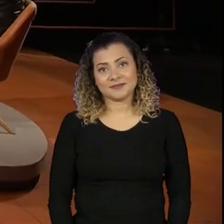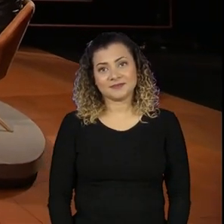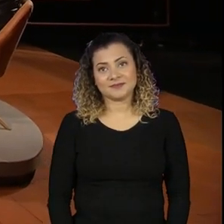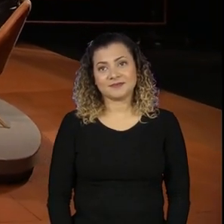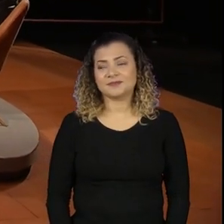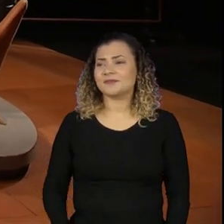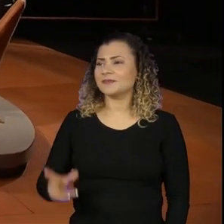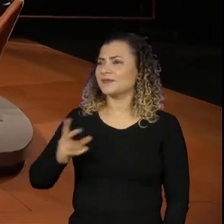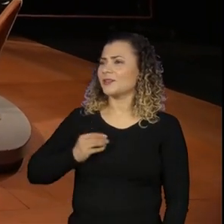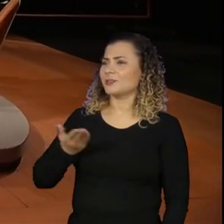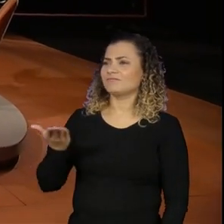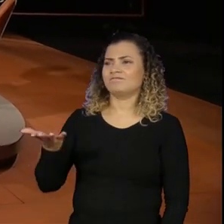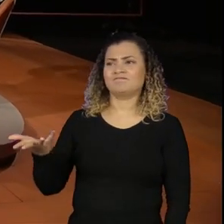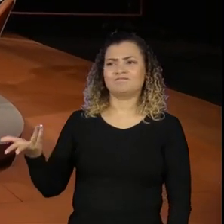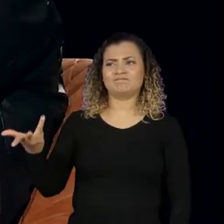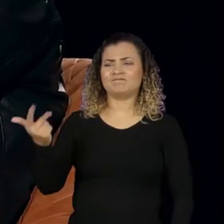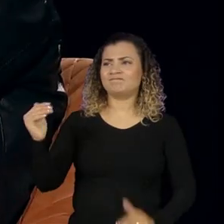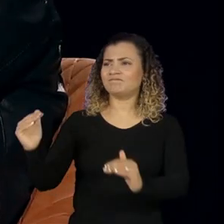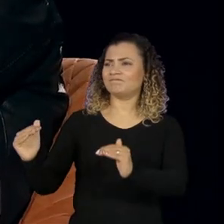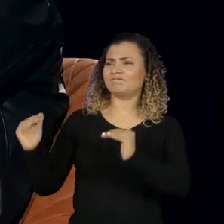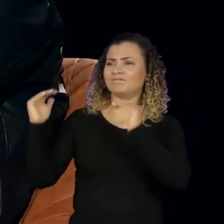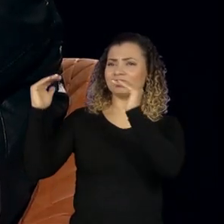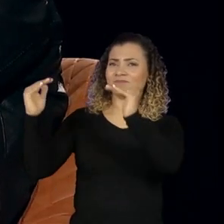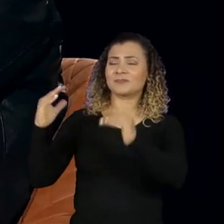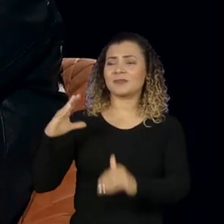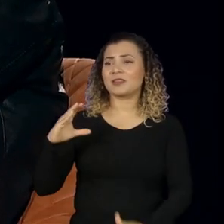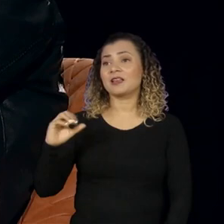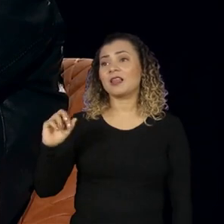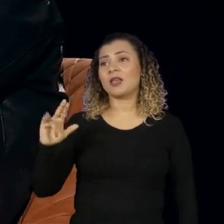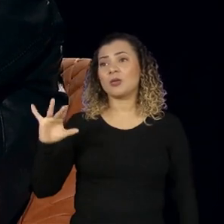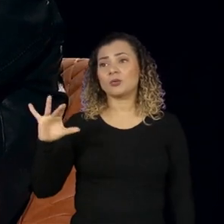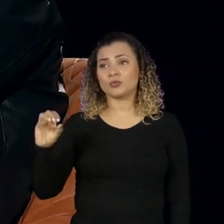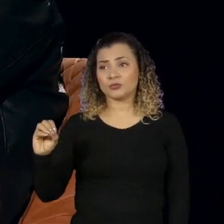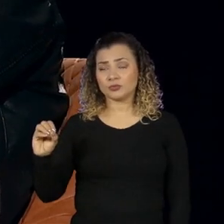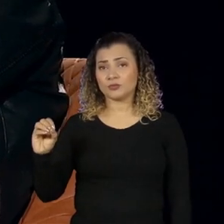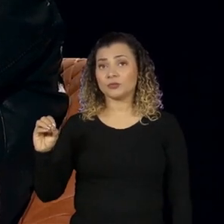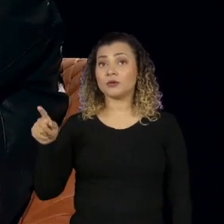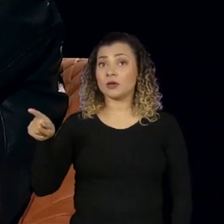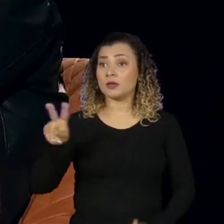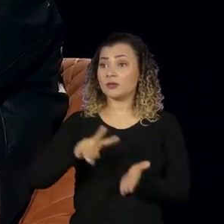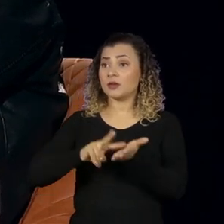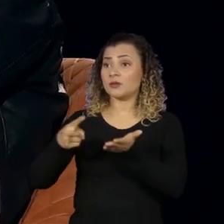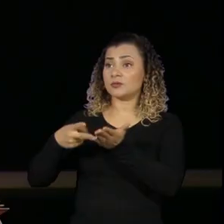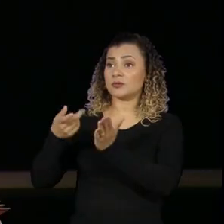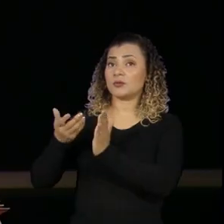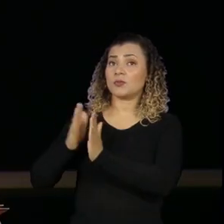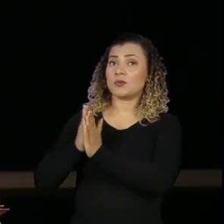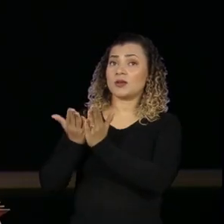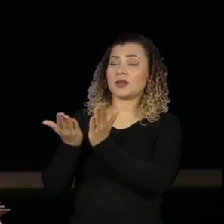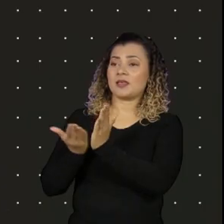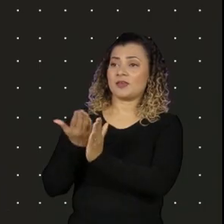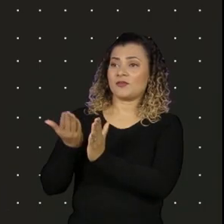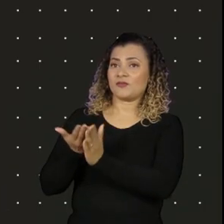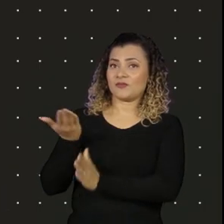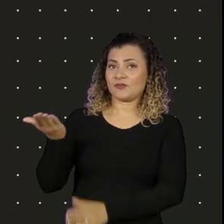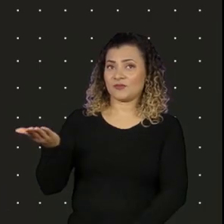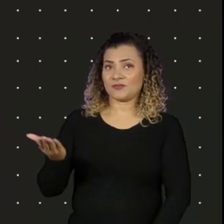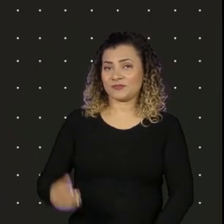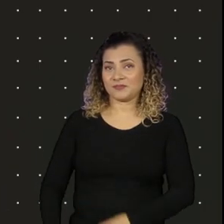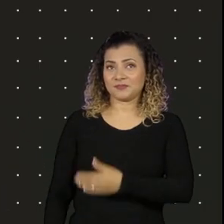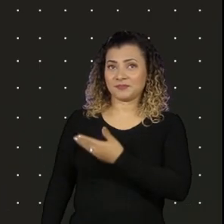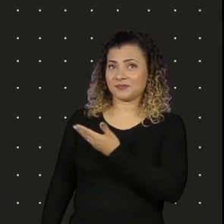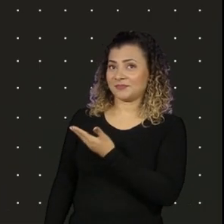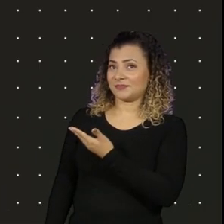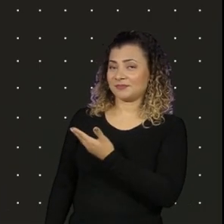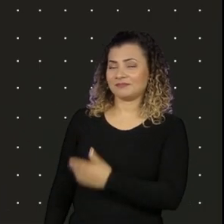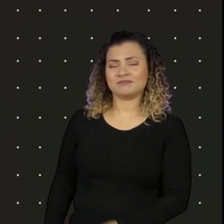Esse é mestre, né? Esse é um mestre. Cláudio Willer traduziu o Ivo, né? Do Allen Ginsberg,